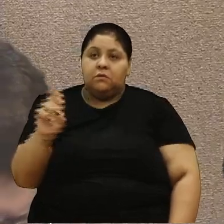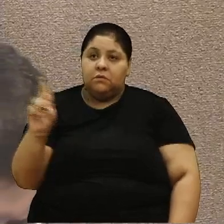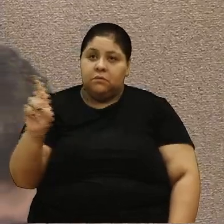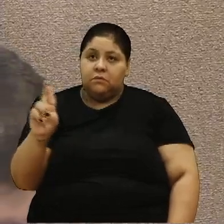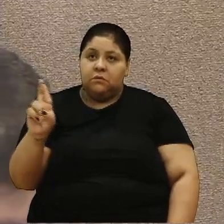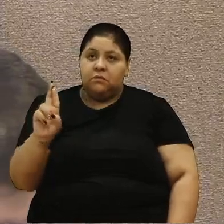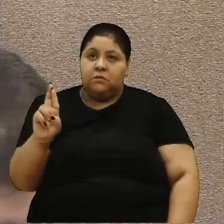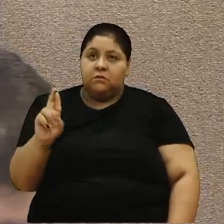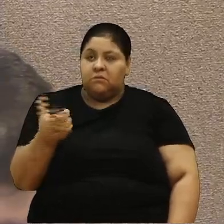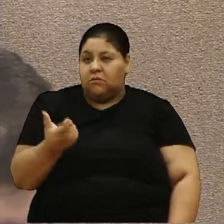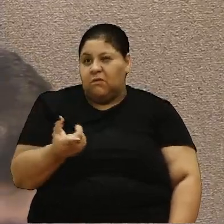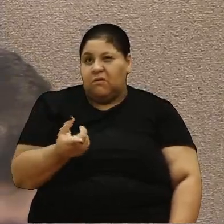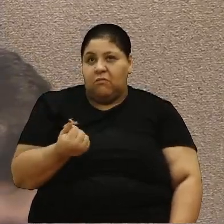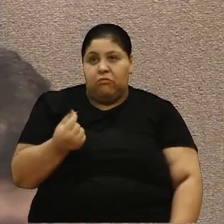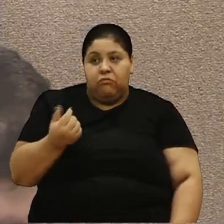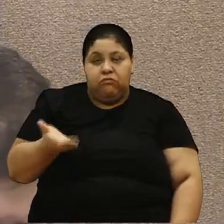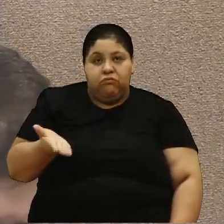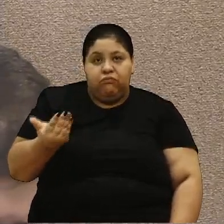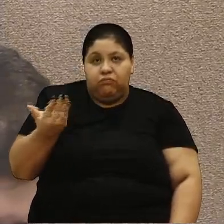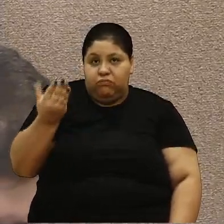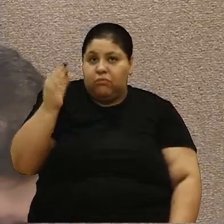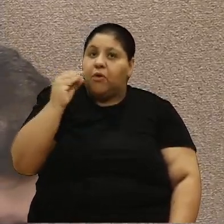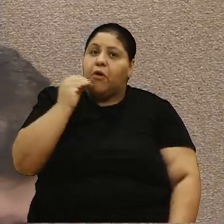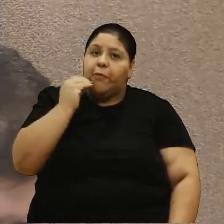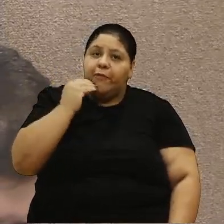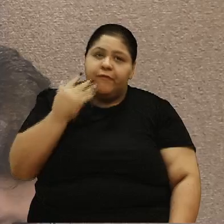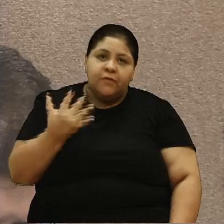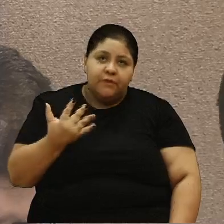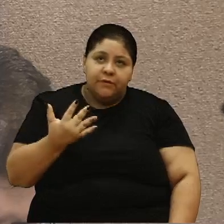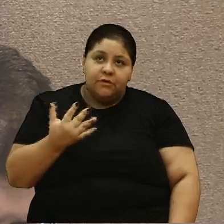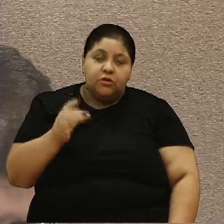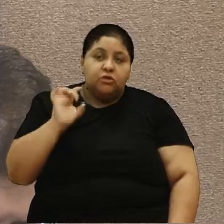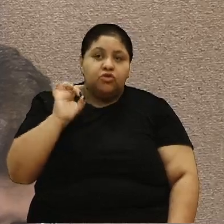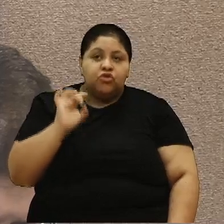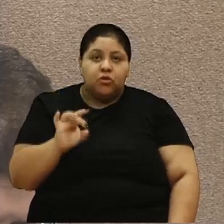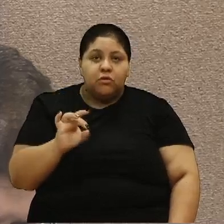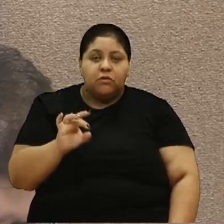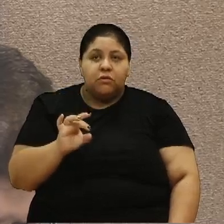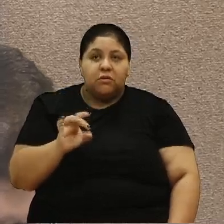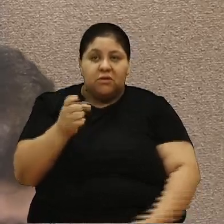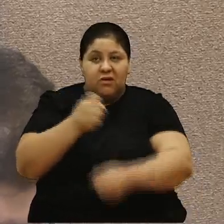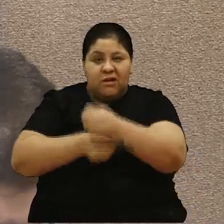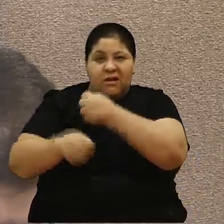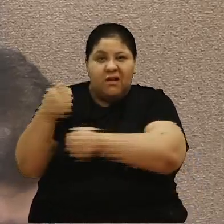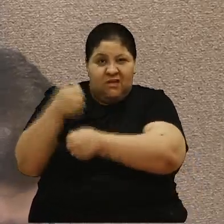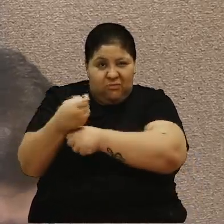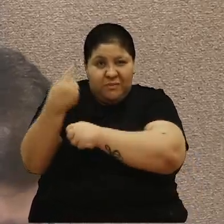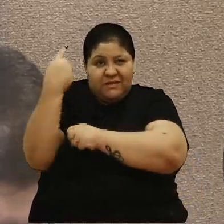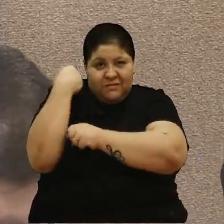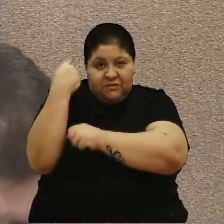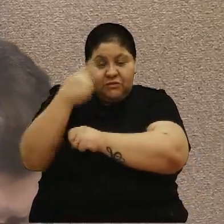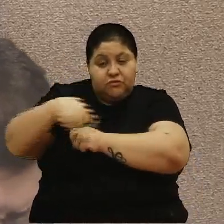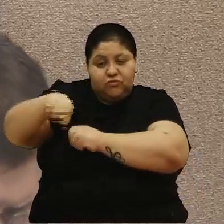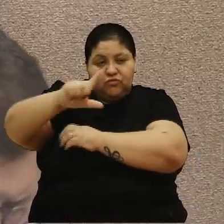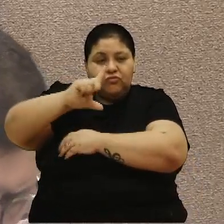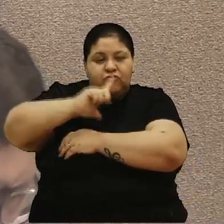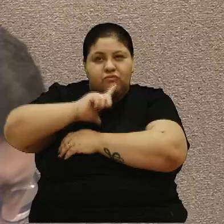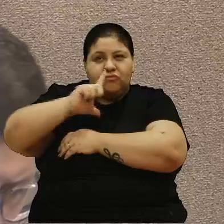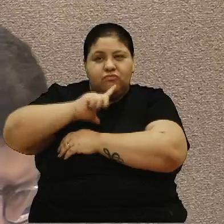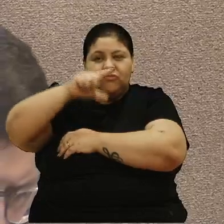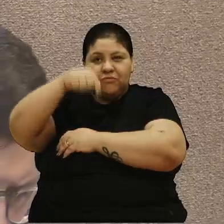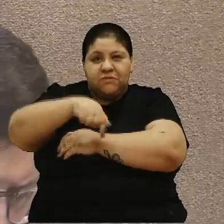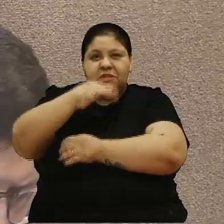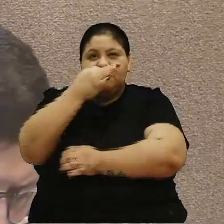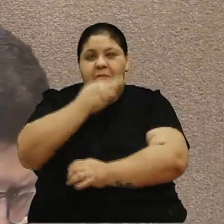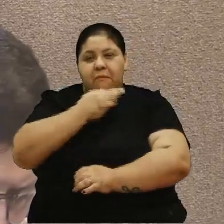E aí é um valor muito elevado, com certeza. Só que, ano passado, nós tivemos aqui em Caxias